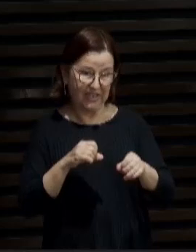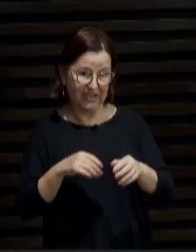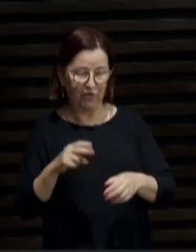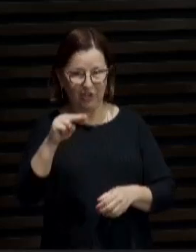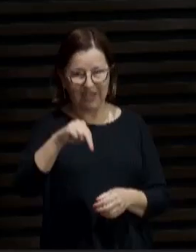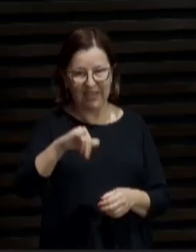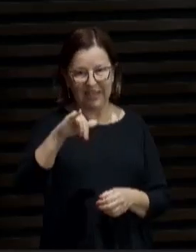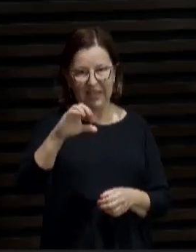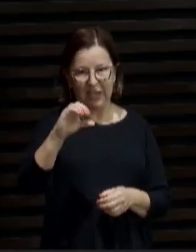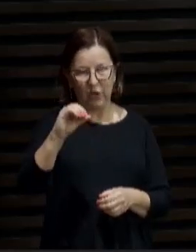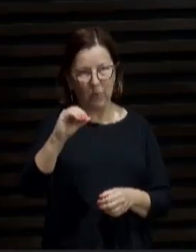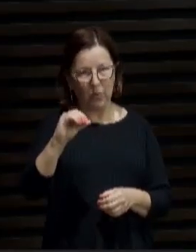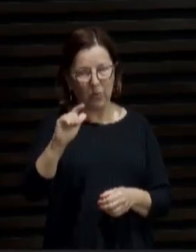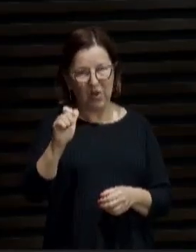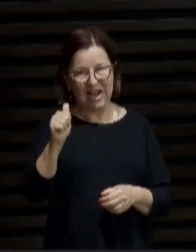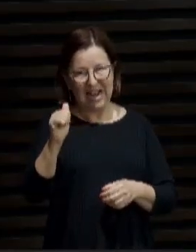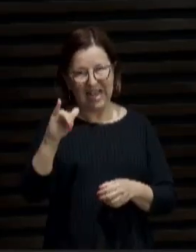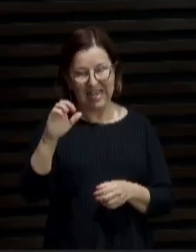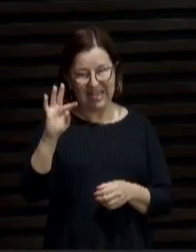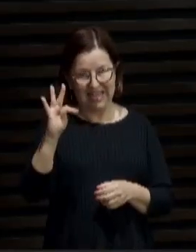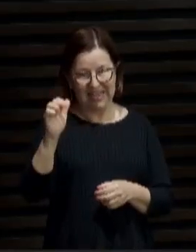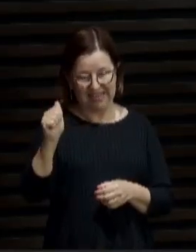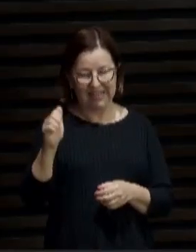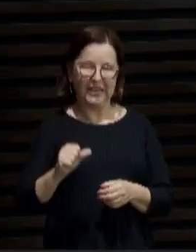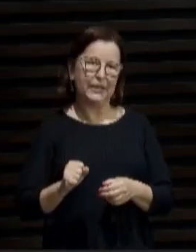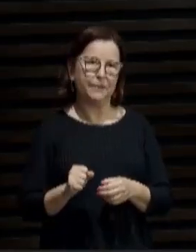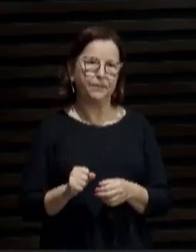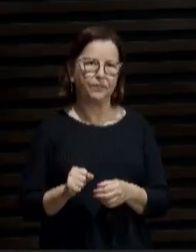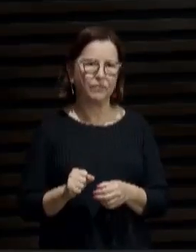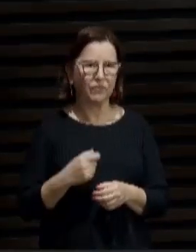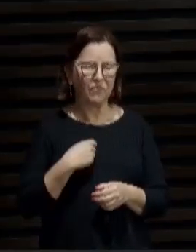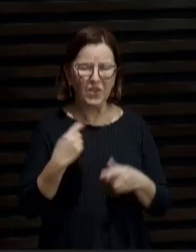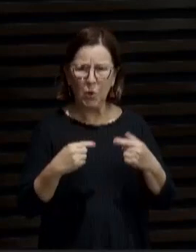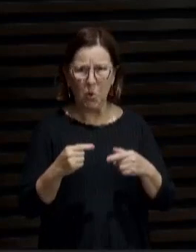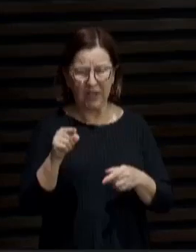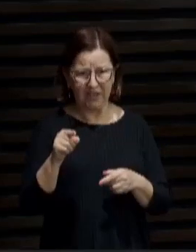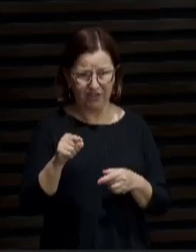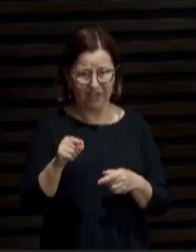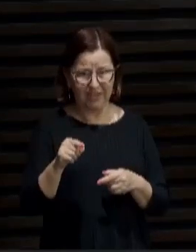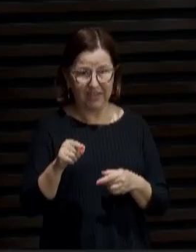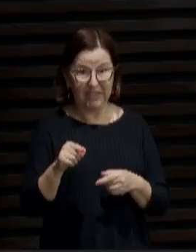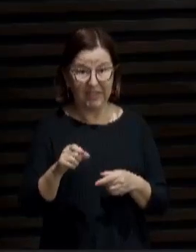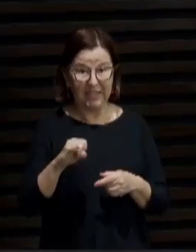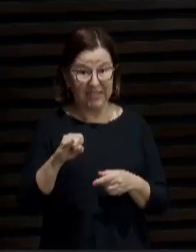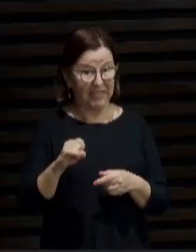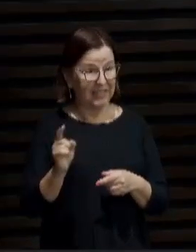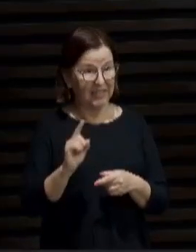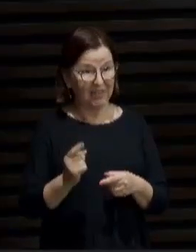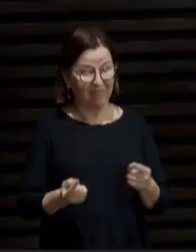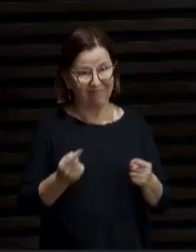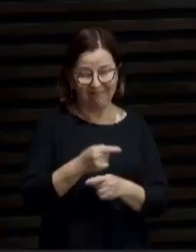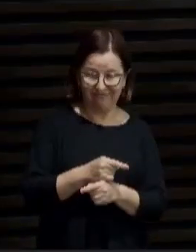não, venho a ti sem demora, e contra eles pelejarei com a espada da minha boca. Quem tem